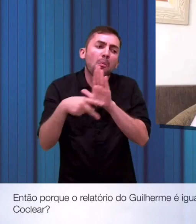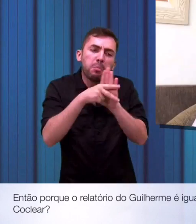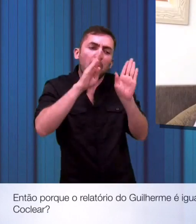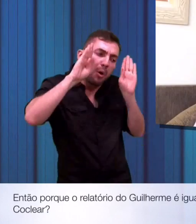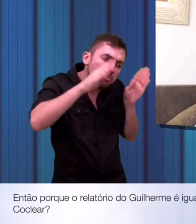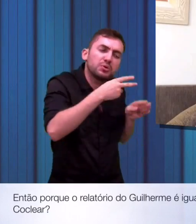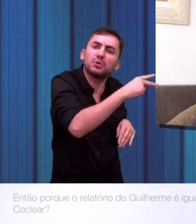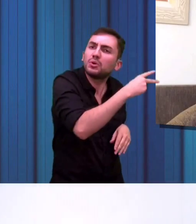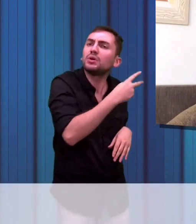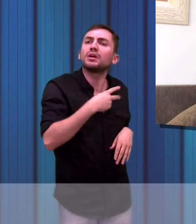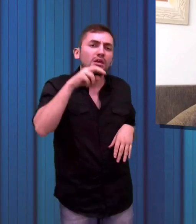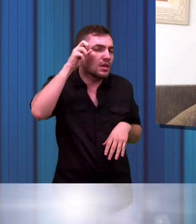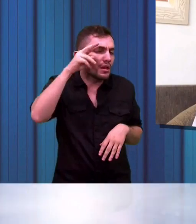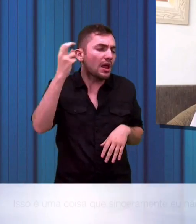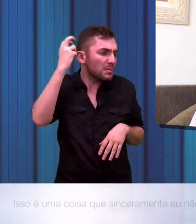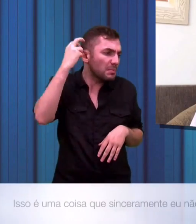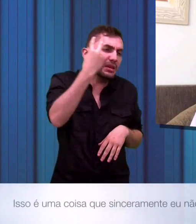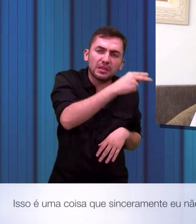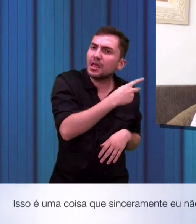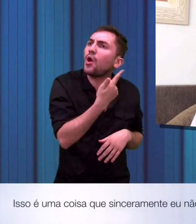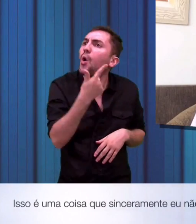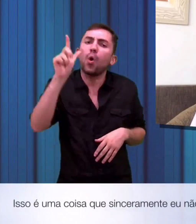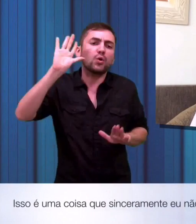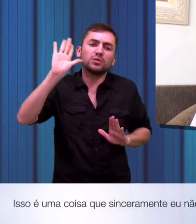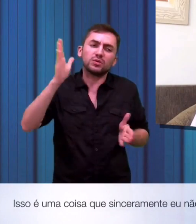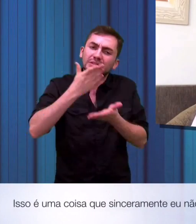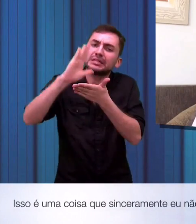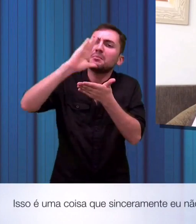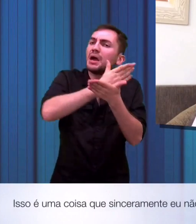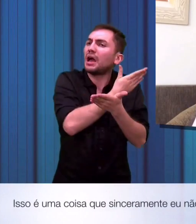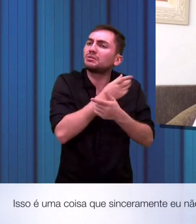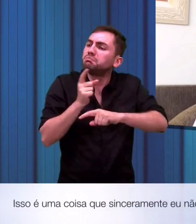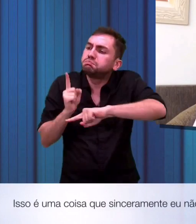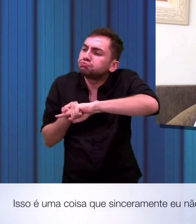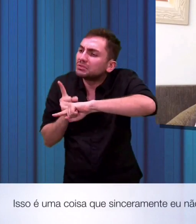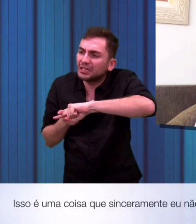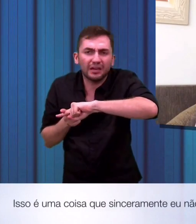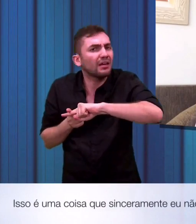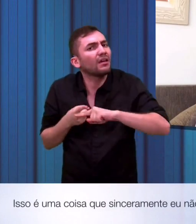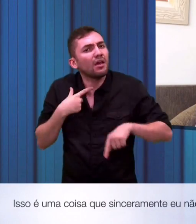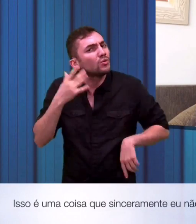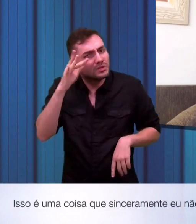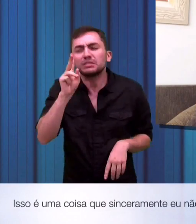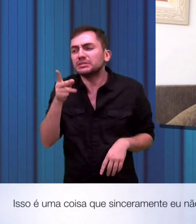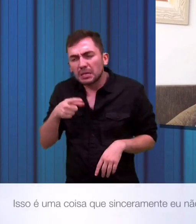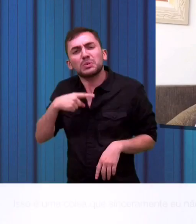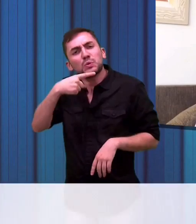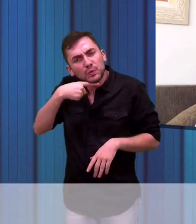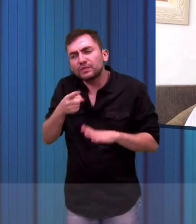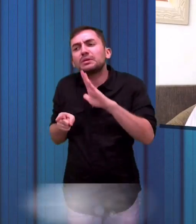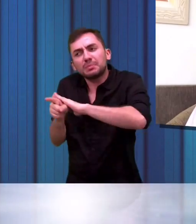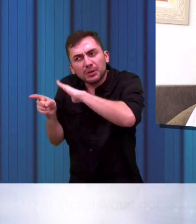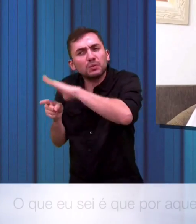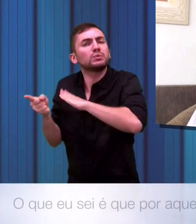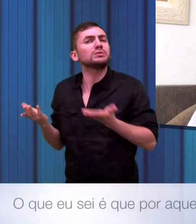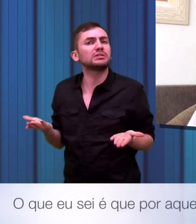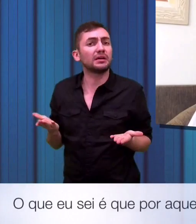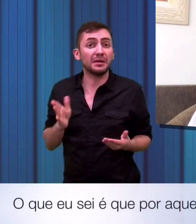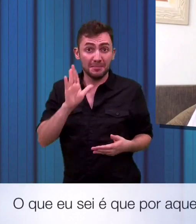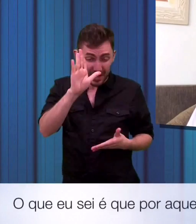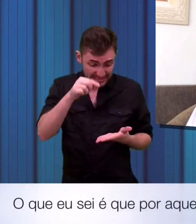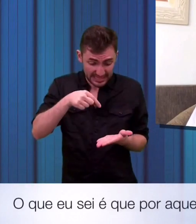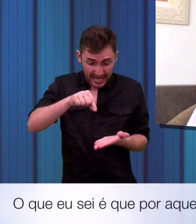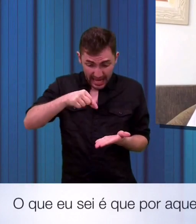todas as crianças que usam implante coclear? Isso é uma coisa que, sinceramente, eu não sei responder e é uma das coisas que eu sempre questionei. O que eu